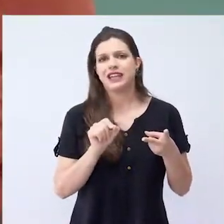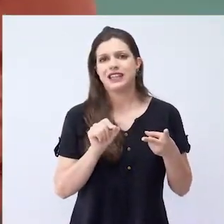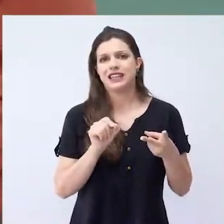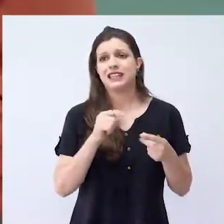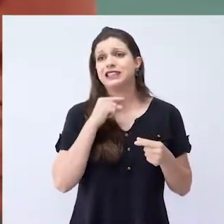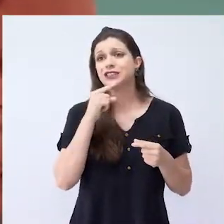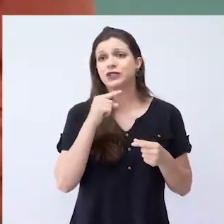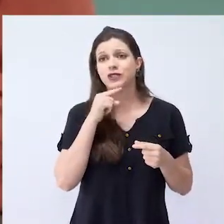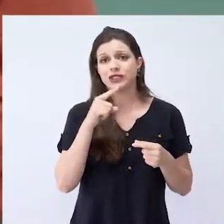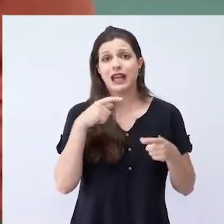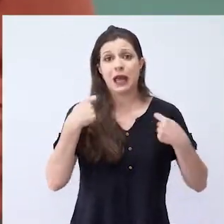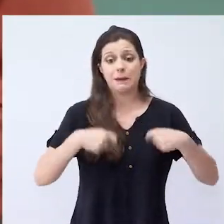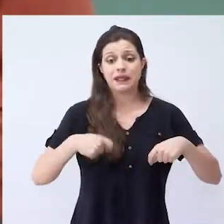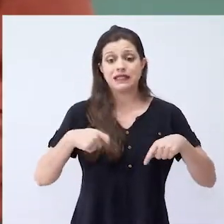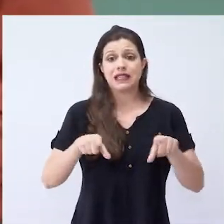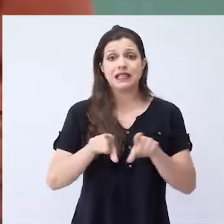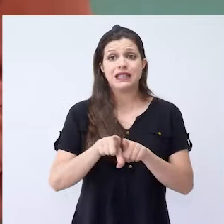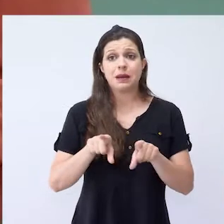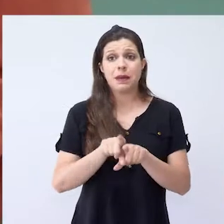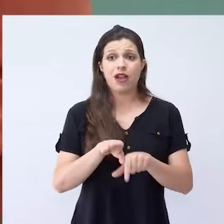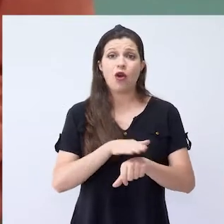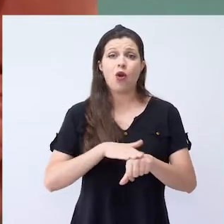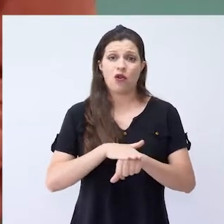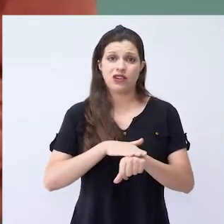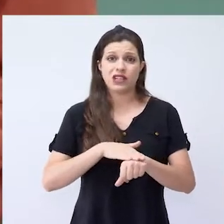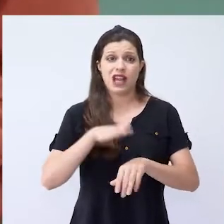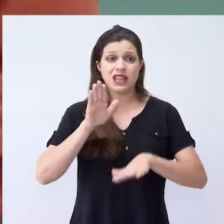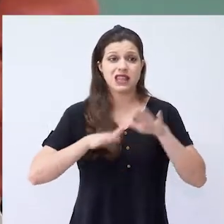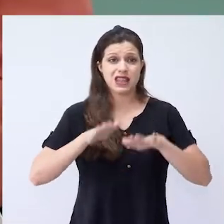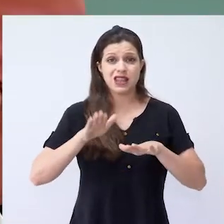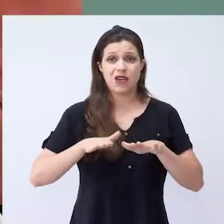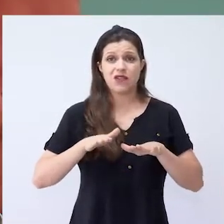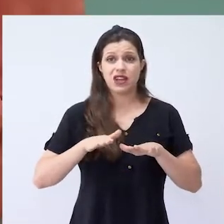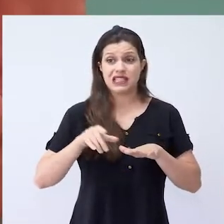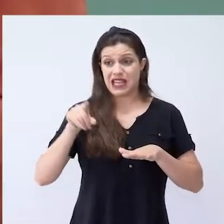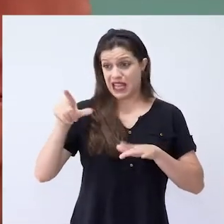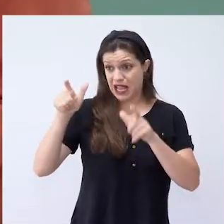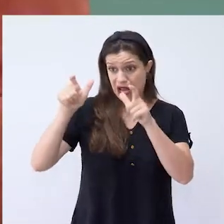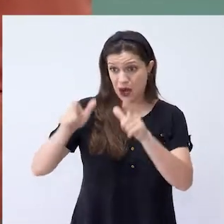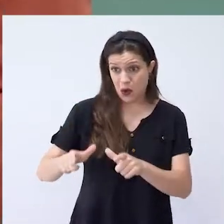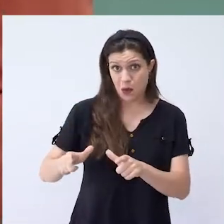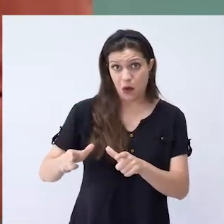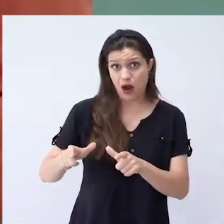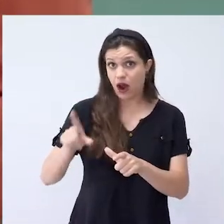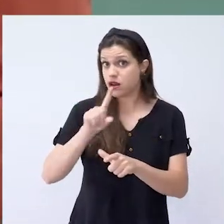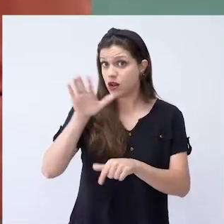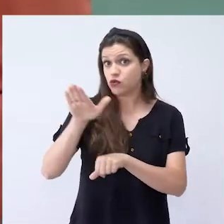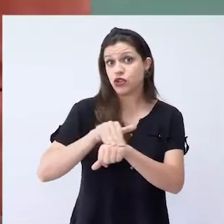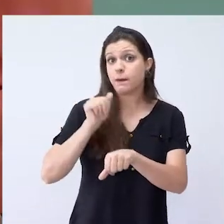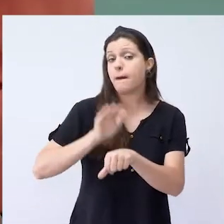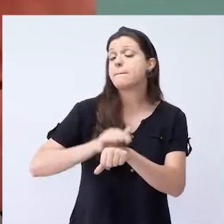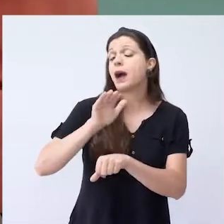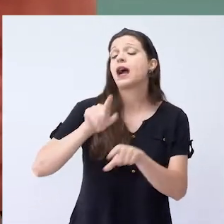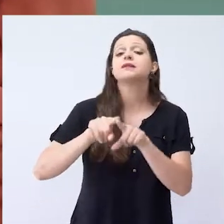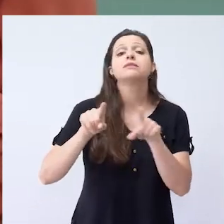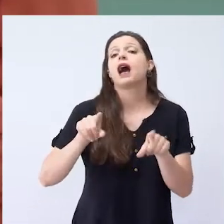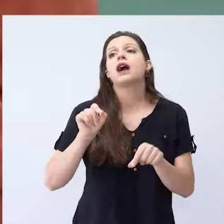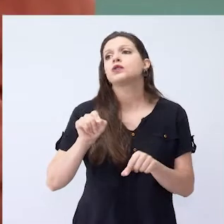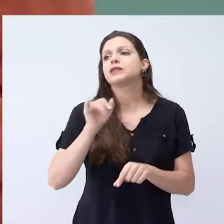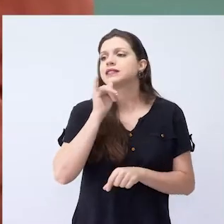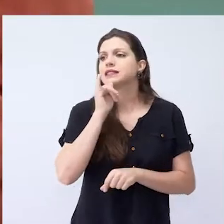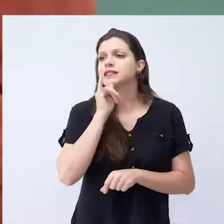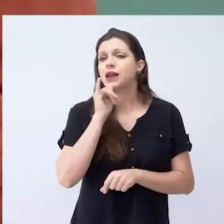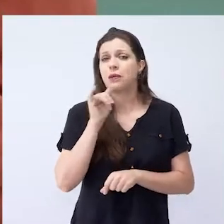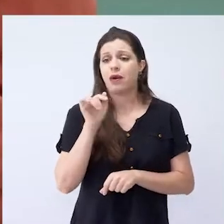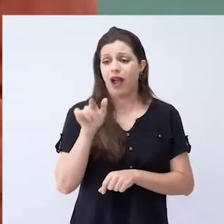vítima, provavelmente a gente não vai conseguir combater se a gente não tiver um olhar. Talvez aquela empresa não volte mais a explorar. Muito